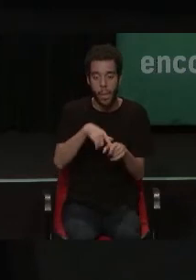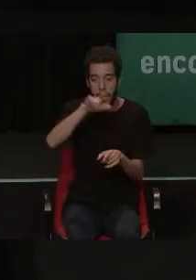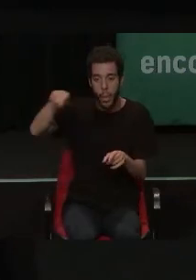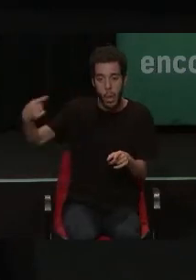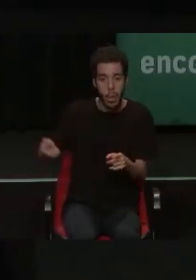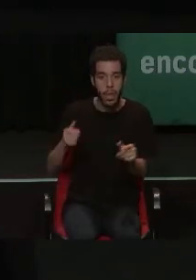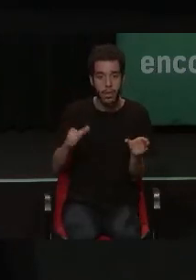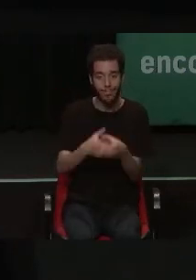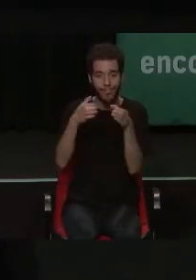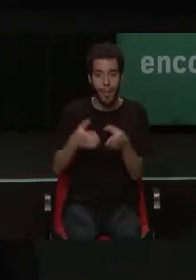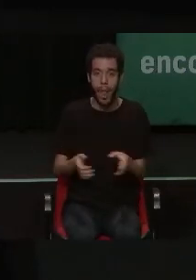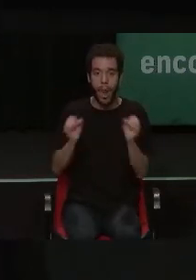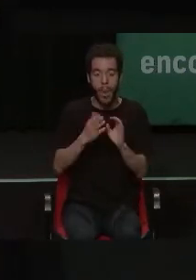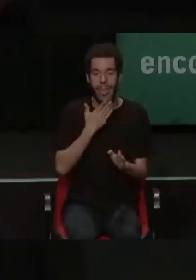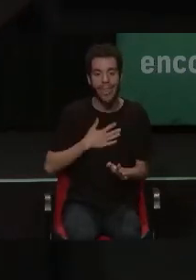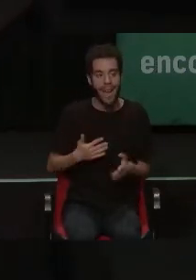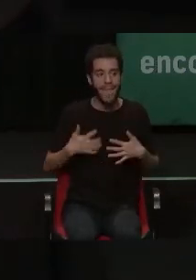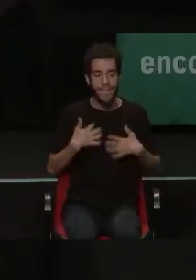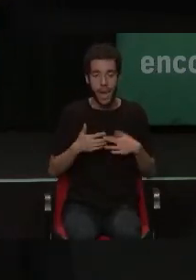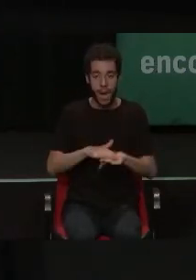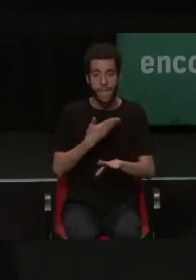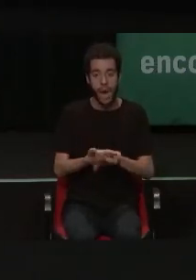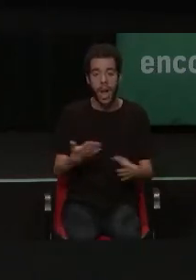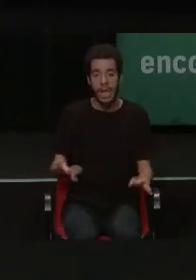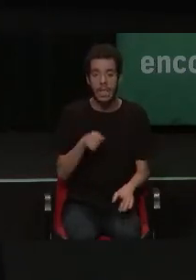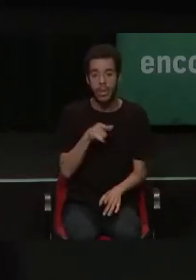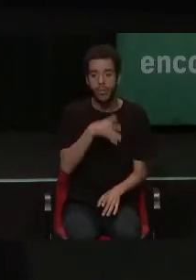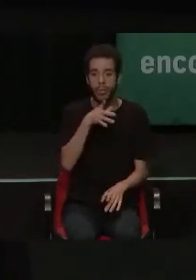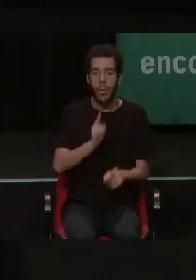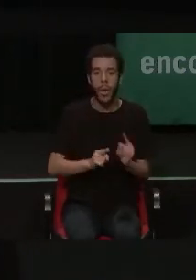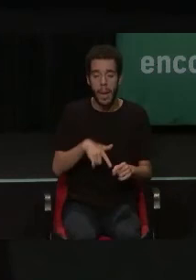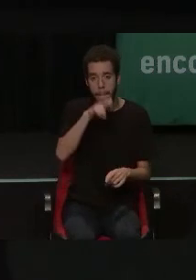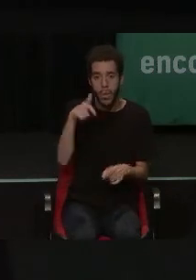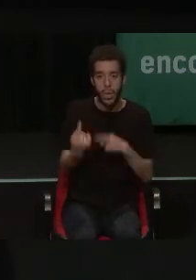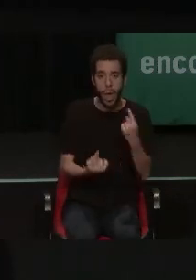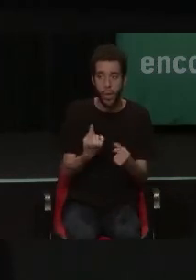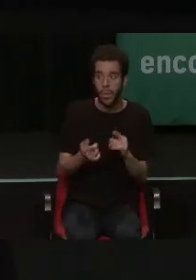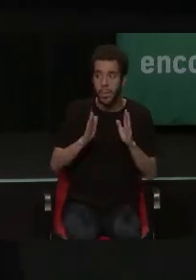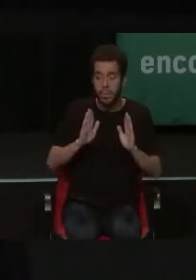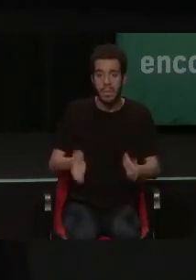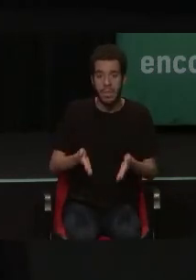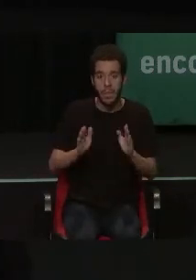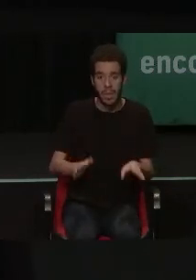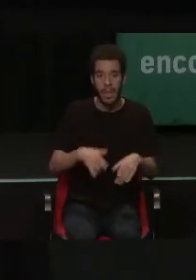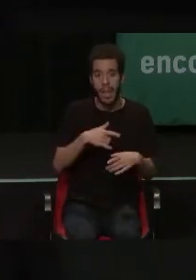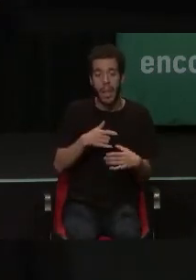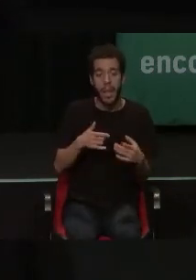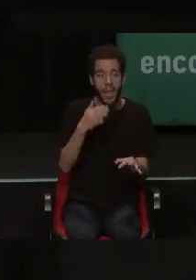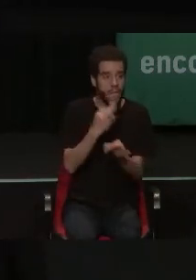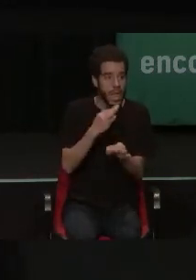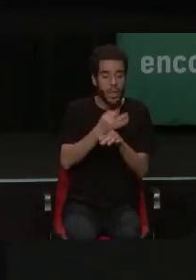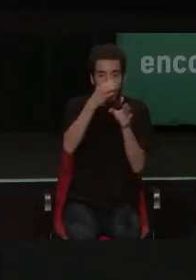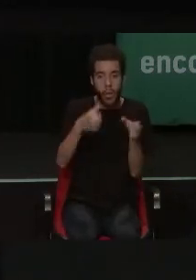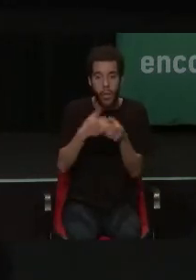outros criou mais ansiedade, o que pode explicar porque é que algumas pessoas tiveram necessidade de conviver com os outros por causa